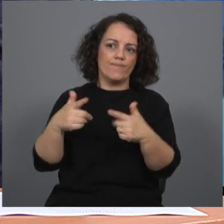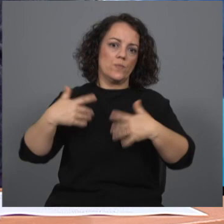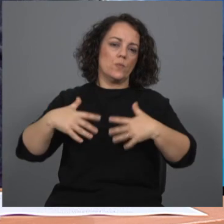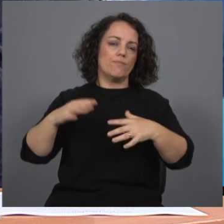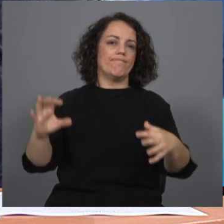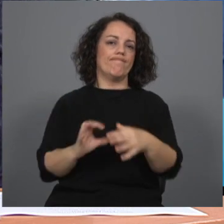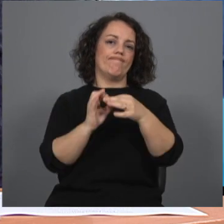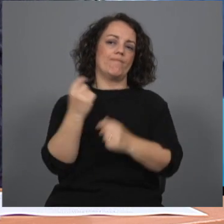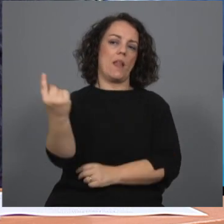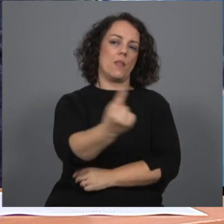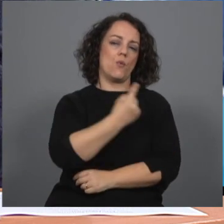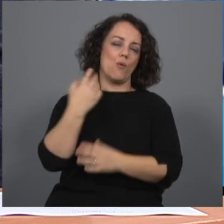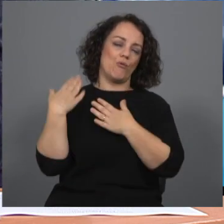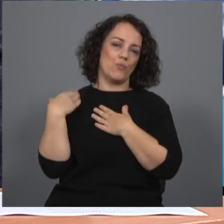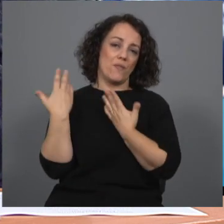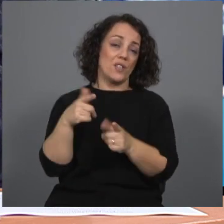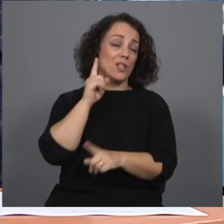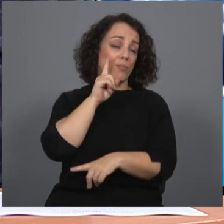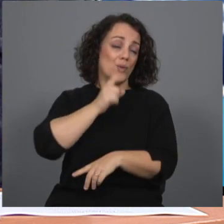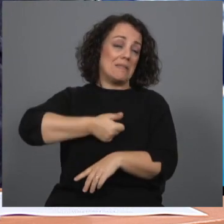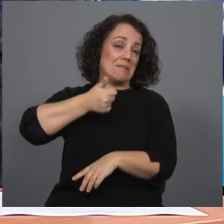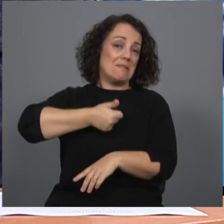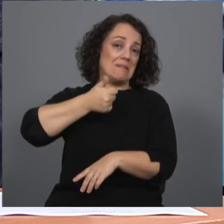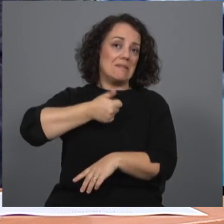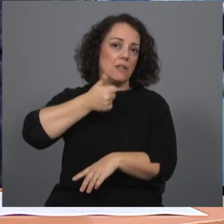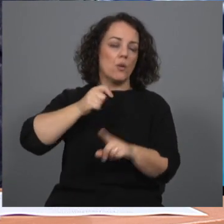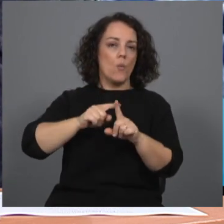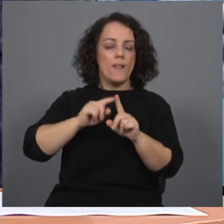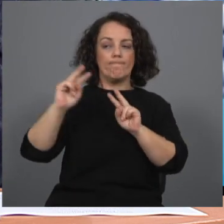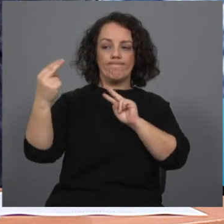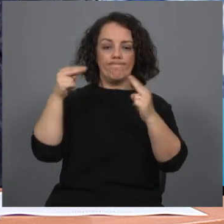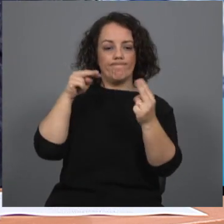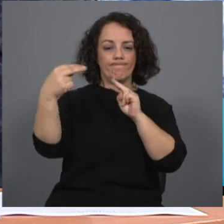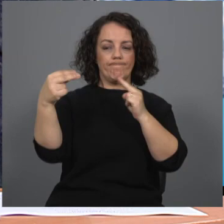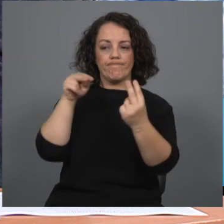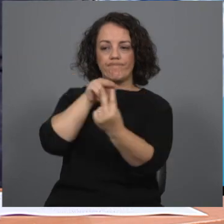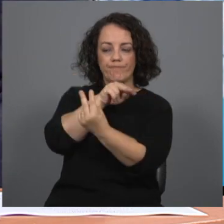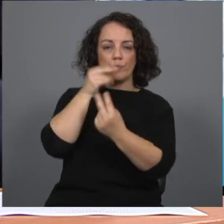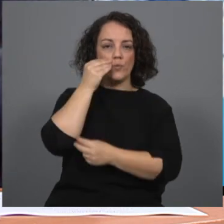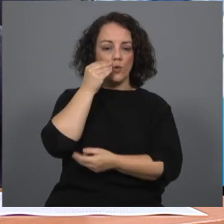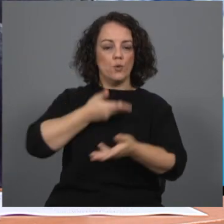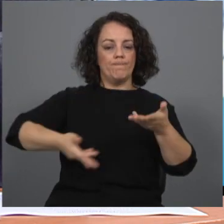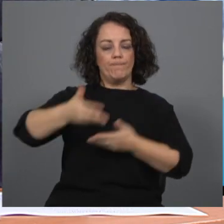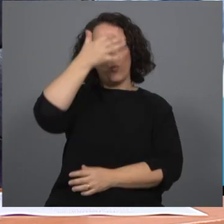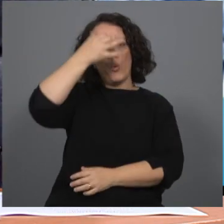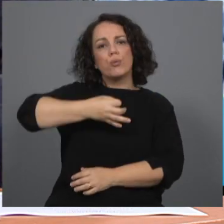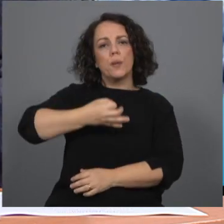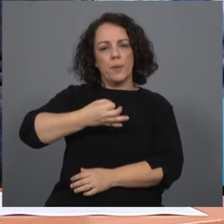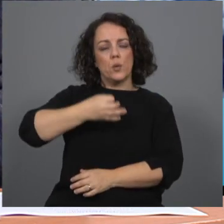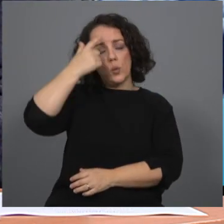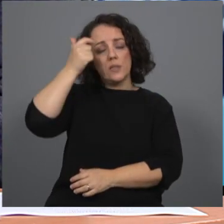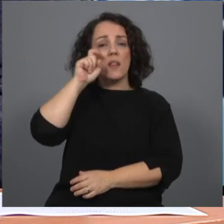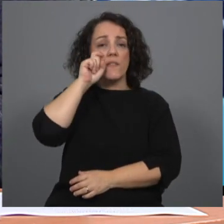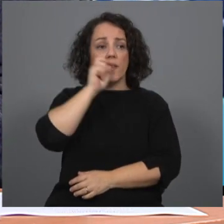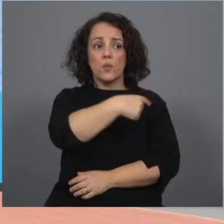à responsabilidade pessoal e isso é muito importante no pessoal encontro com os outros, saber como é que nos devemos de comportar para defender os mais